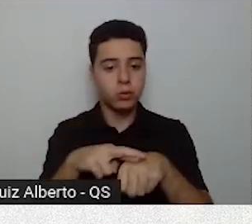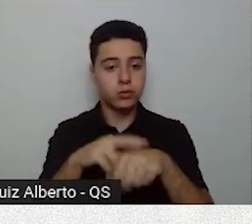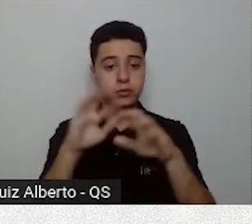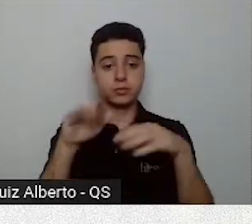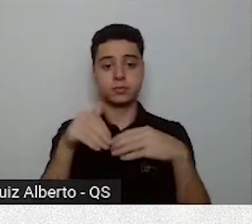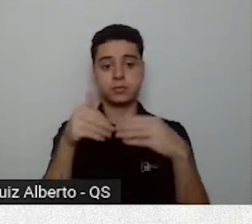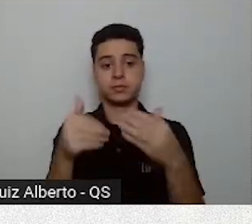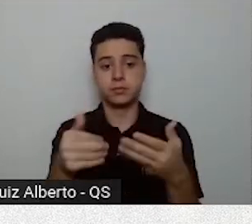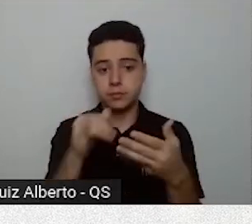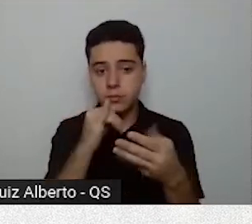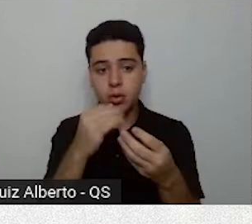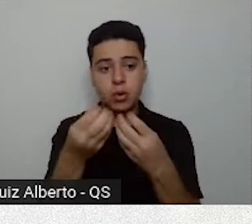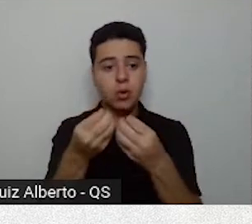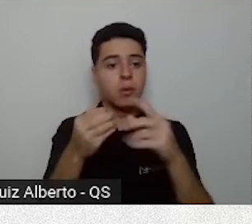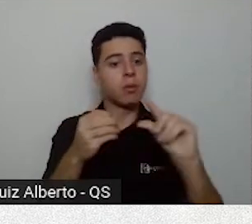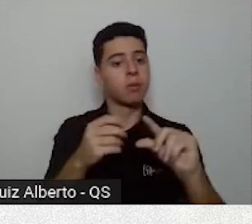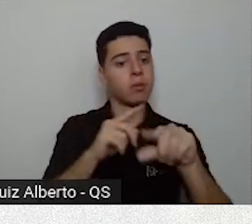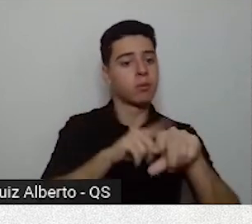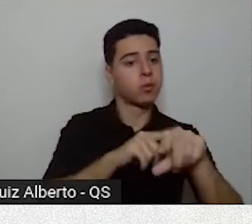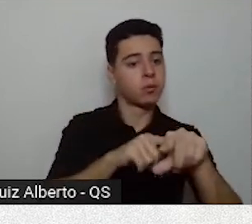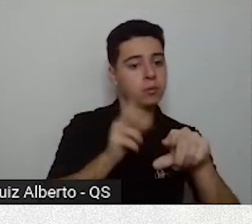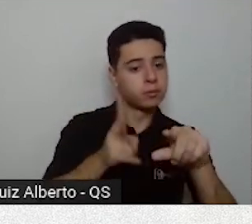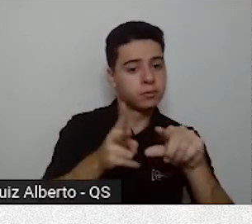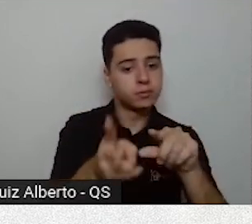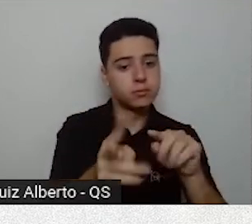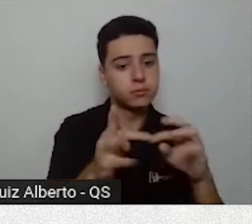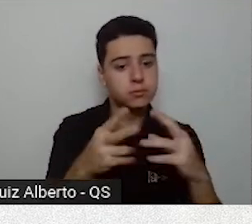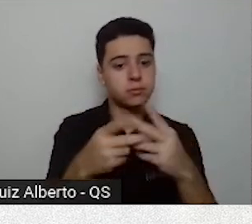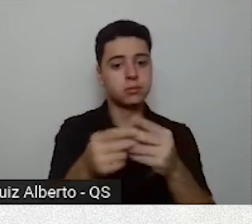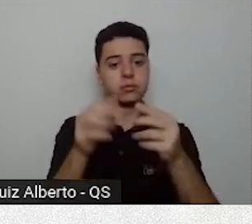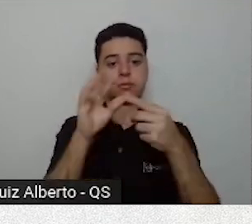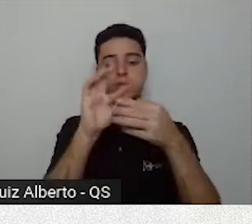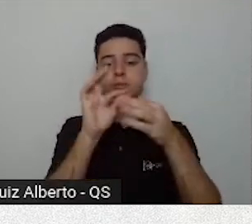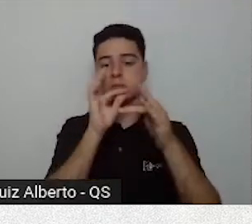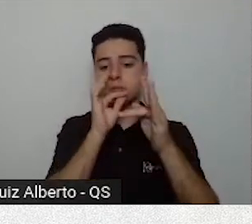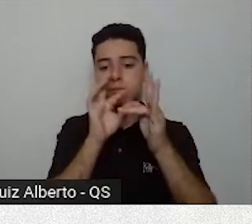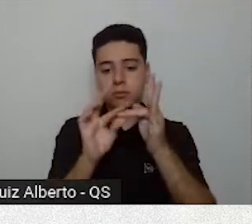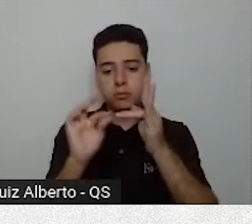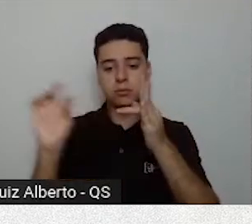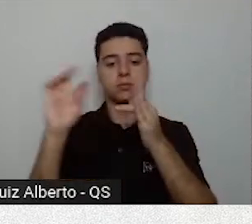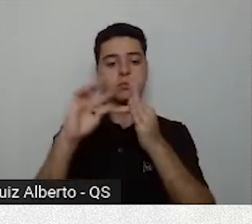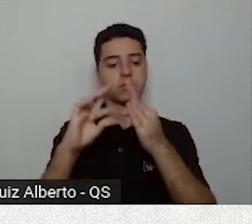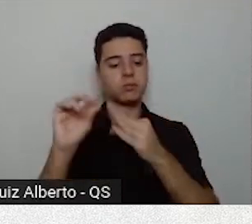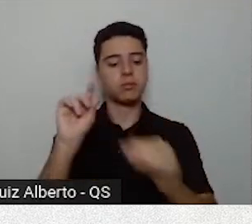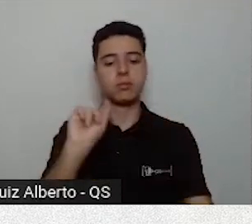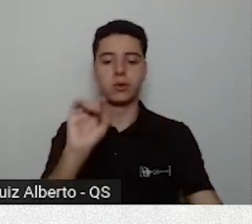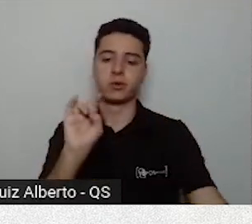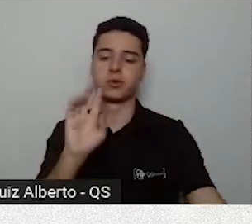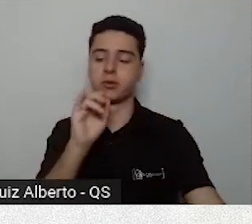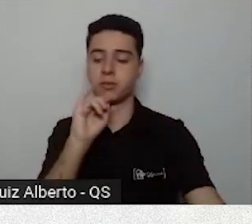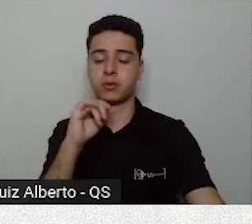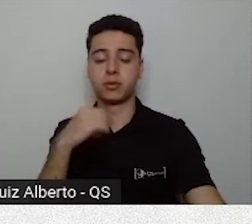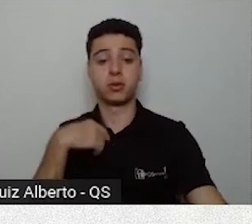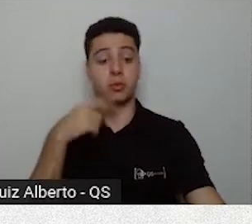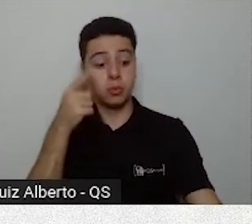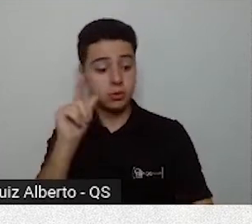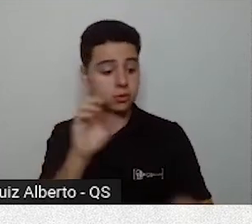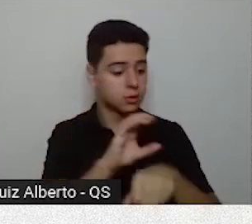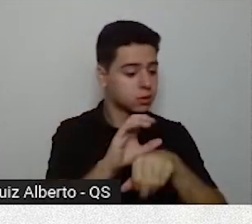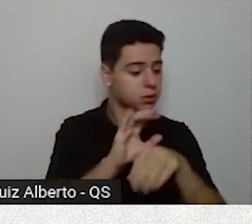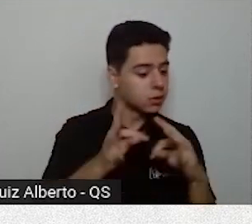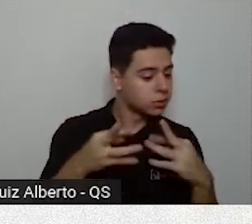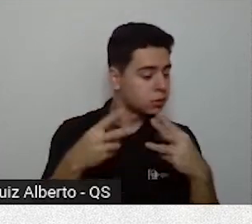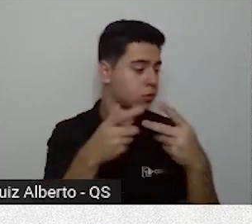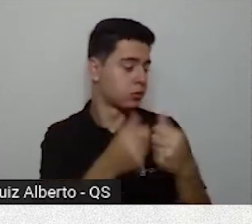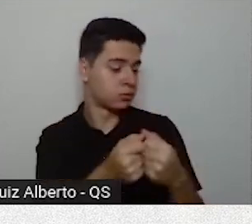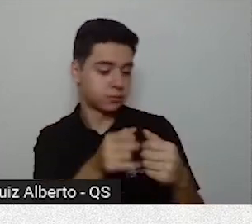ela ficou pouquíssimo tempo, assim, soltou só um pouco do pigmento. E aí eu consegui esse cinza claro, que eu